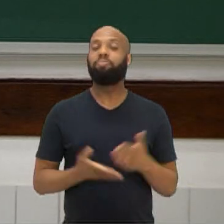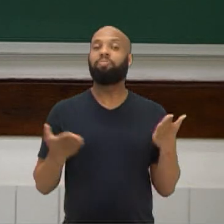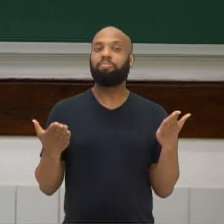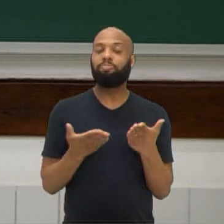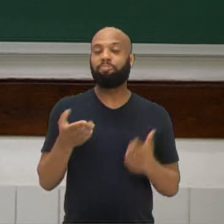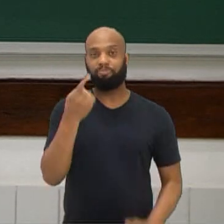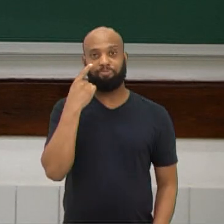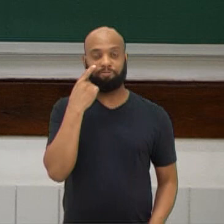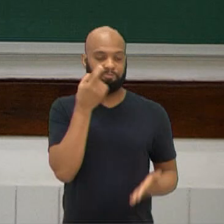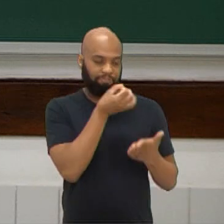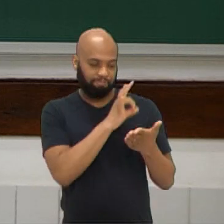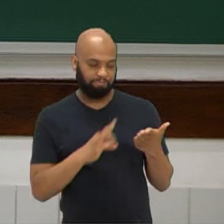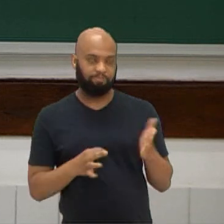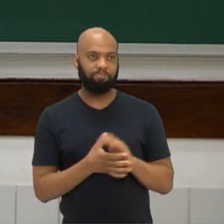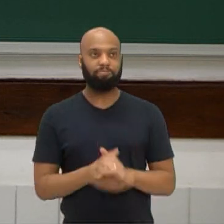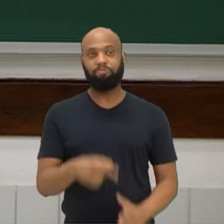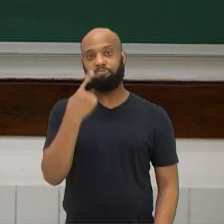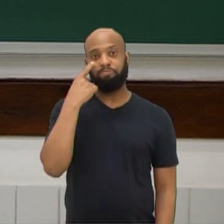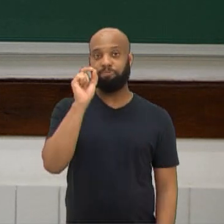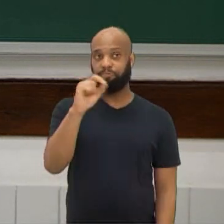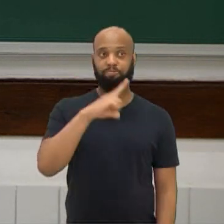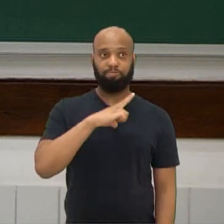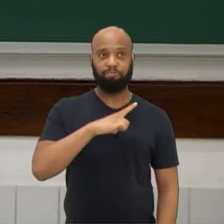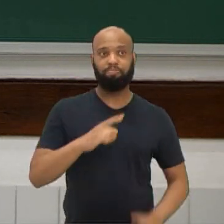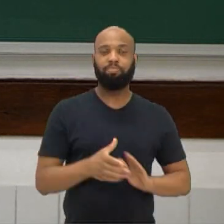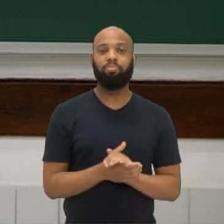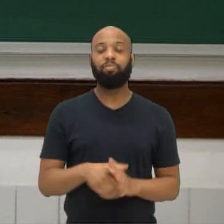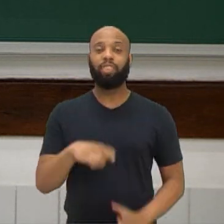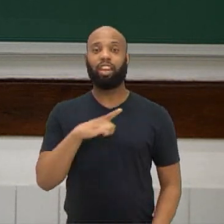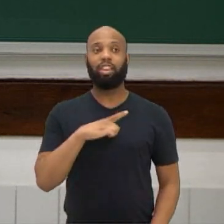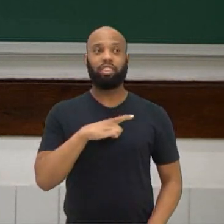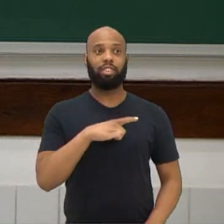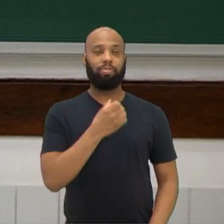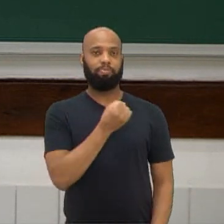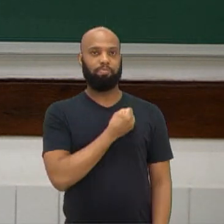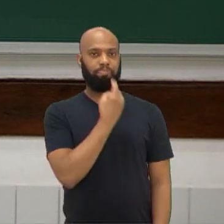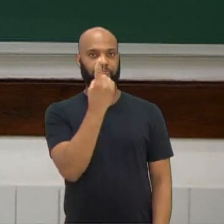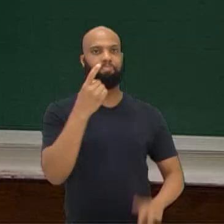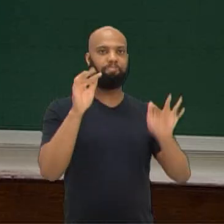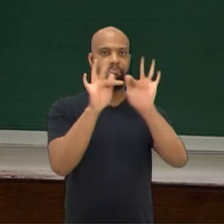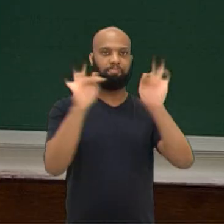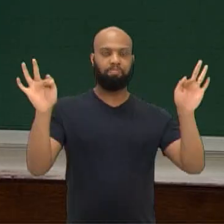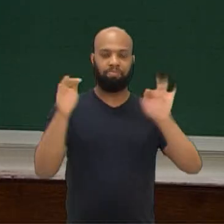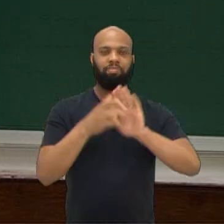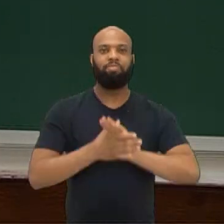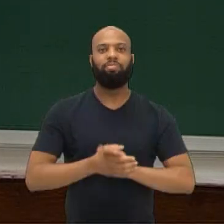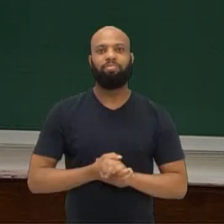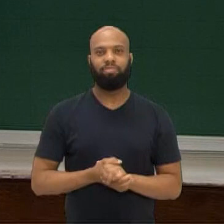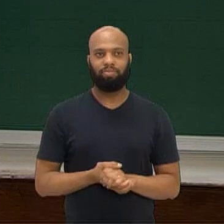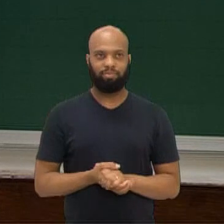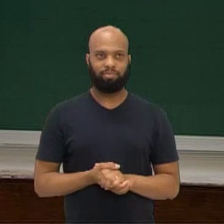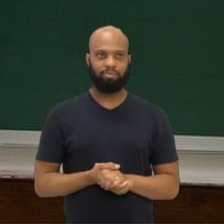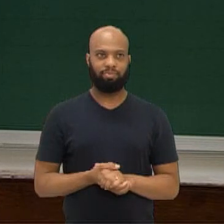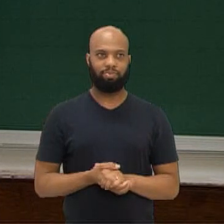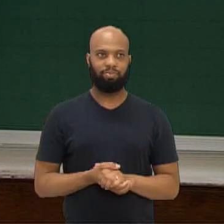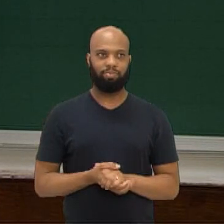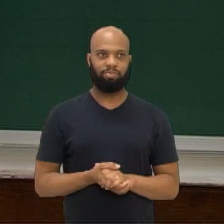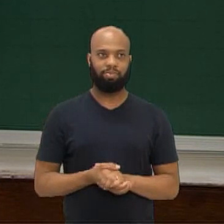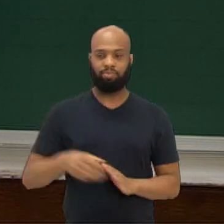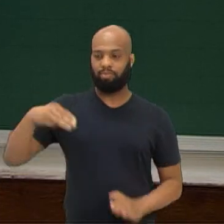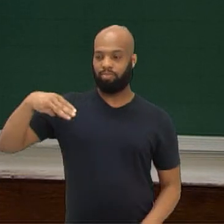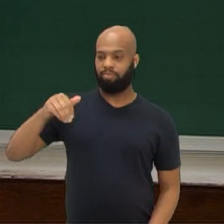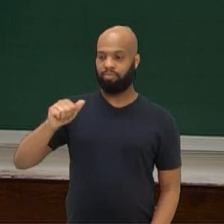Entonces, vamos a la corrección. A ver lo que tenemos ahí. La oración número 1. Paraguai é muito mais que